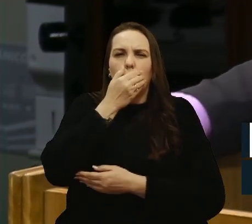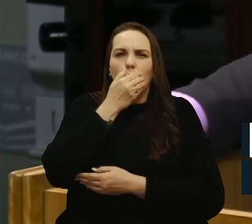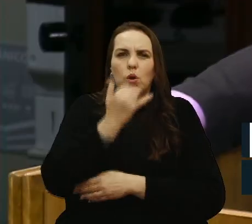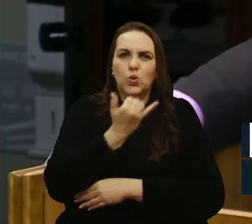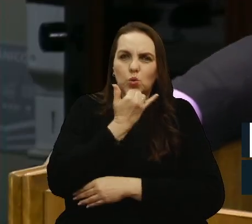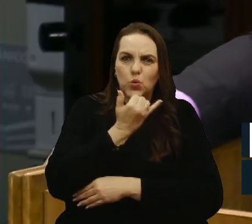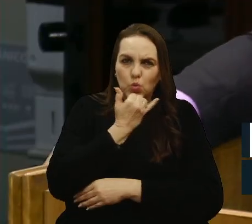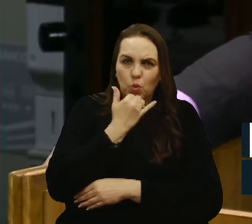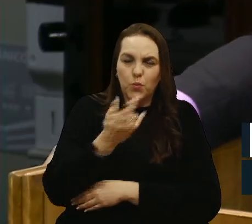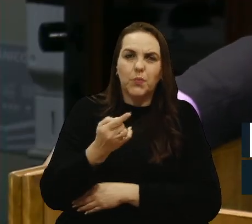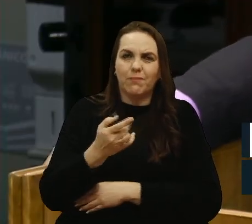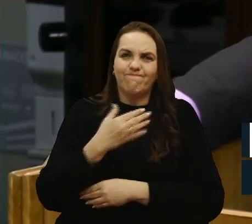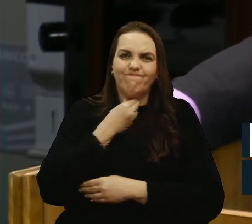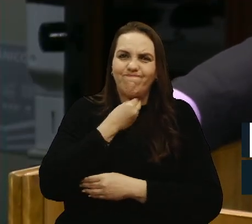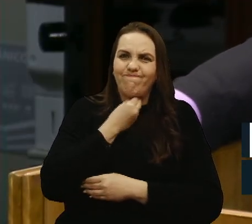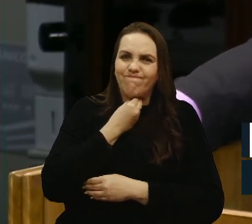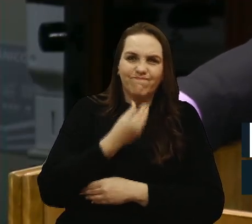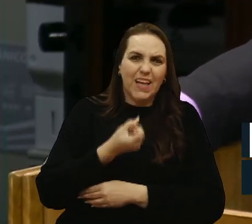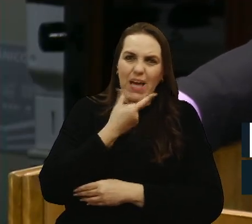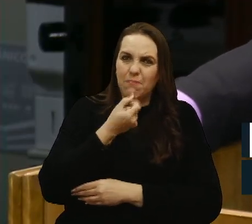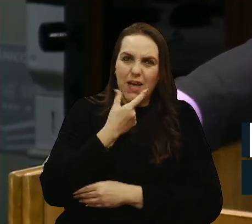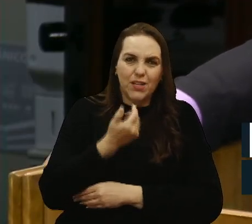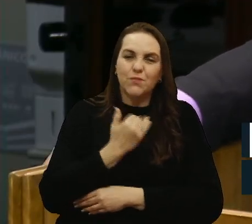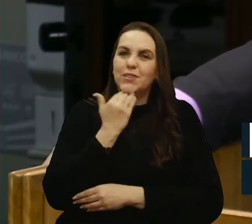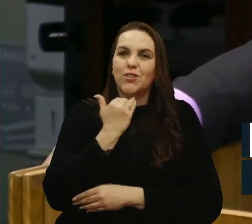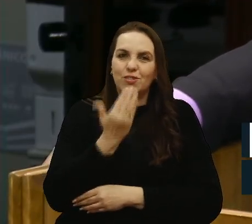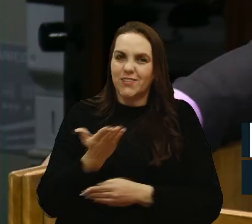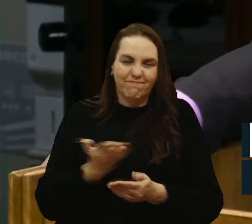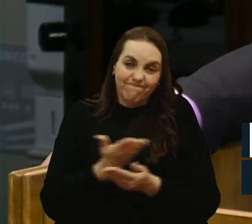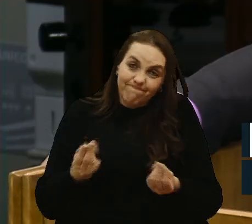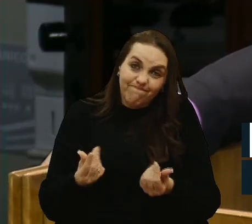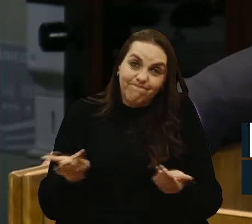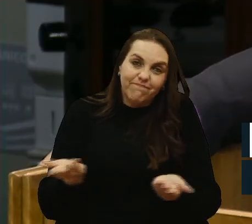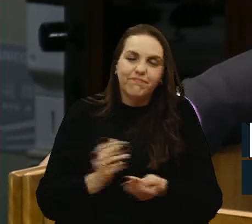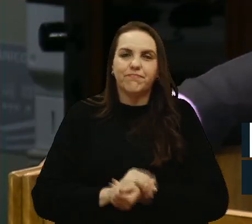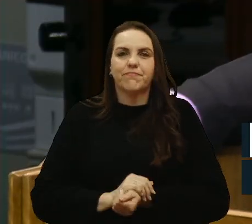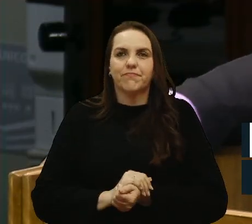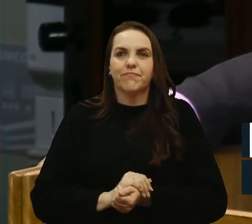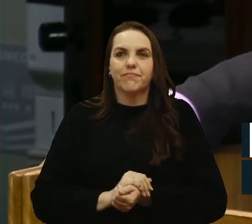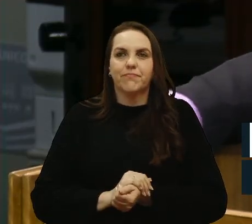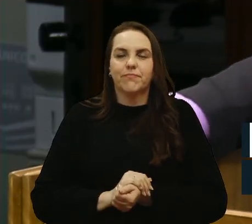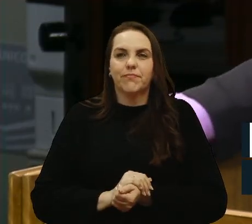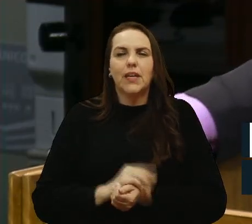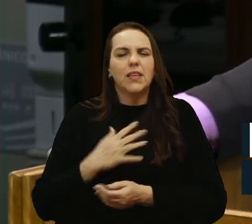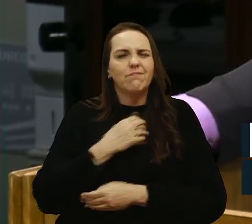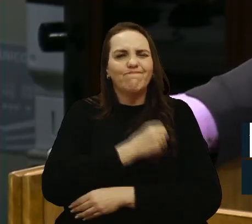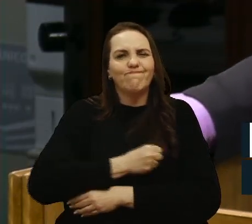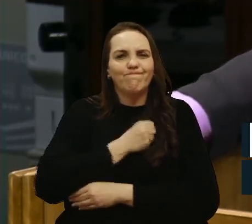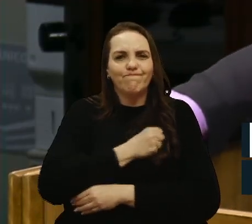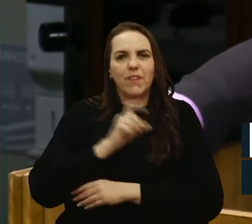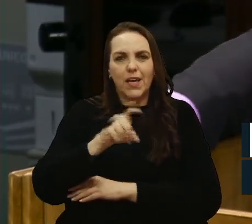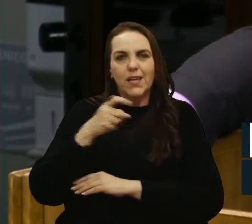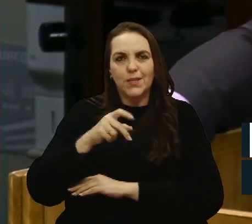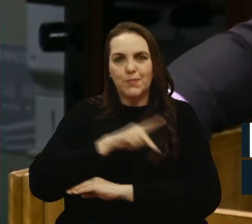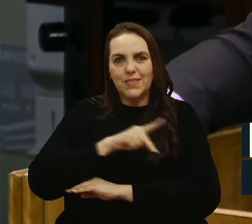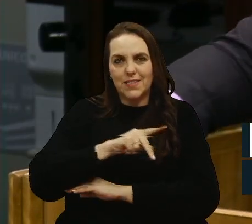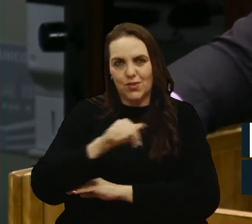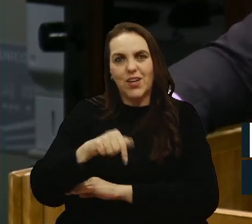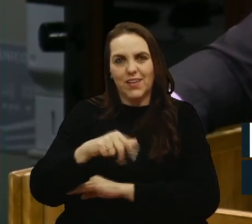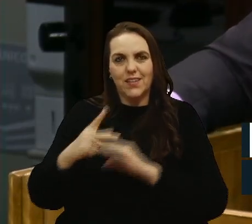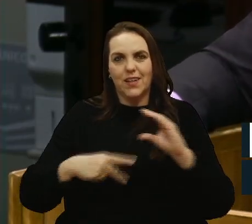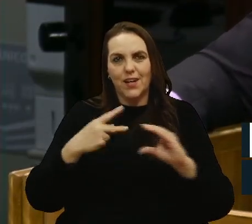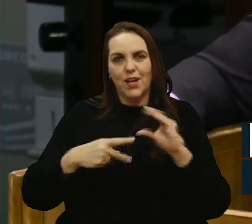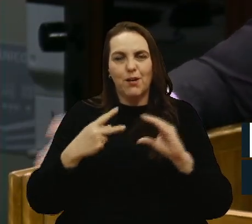ruim, tomando remédio, mas não está adiantando. Mas vamos lá. Tem um saudoso ex-presidente dessa casa